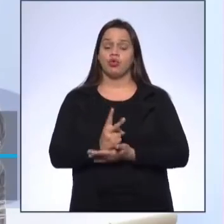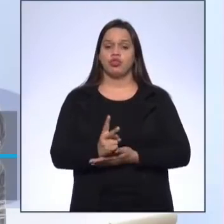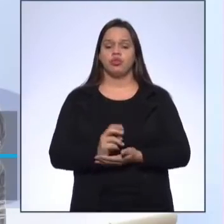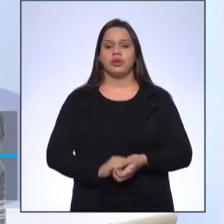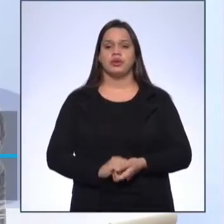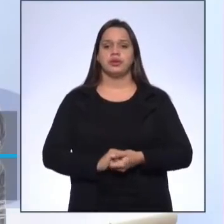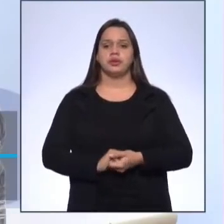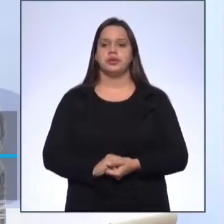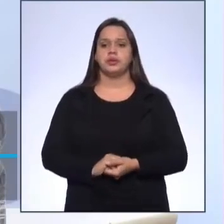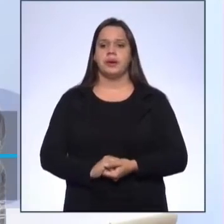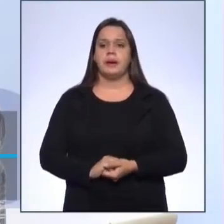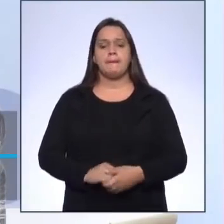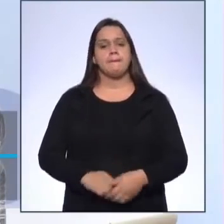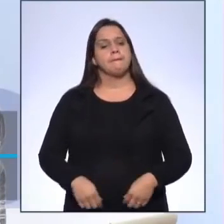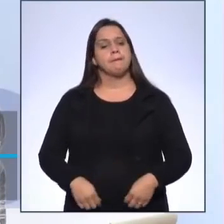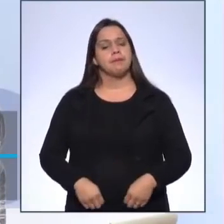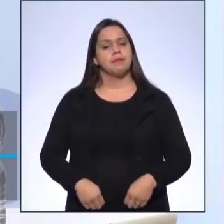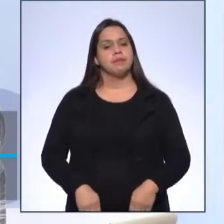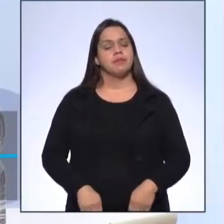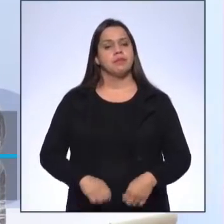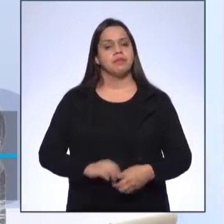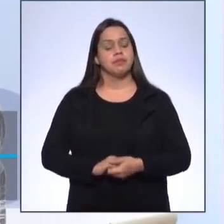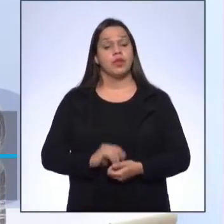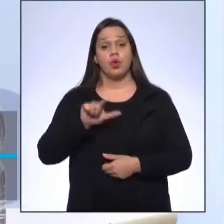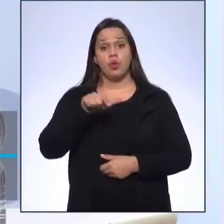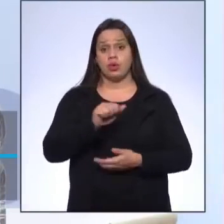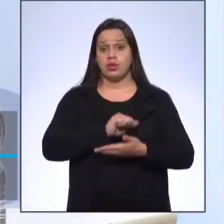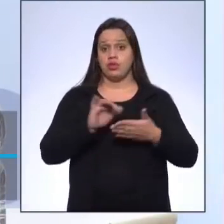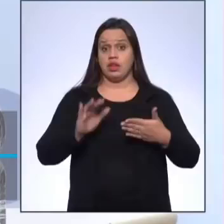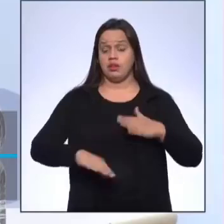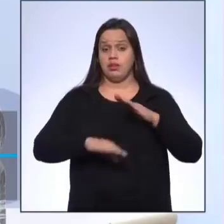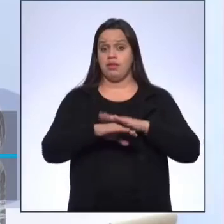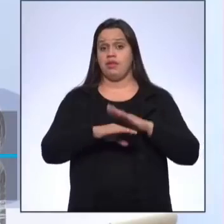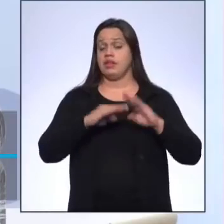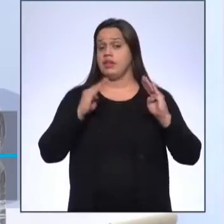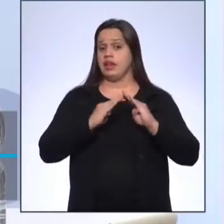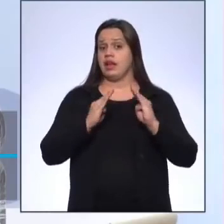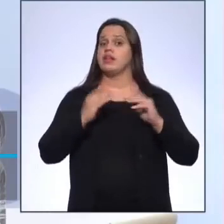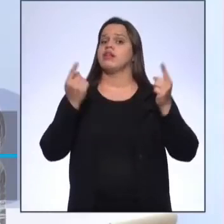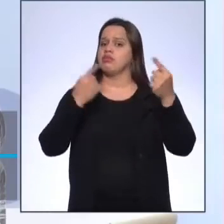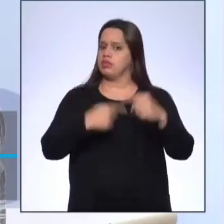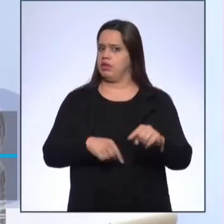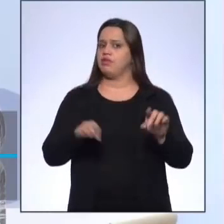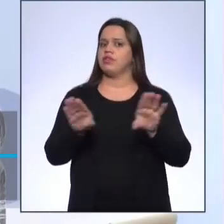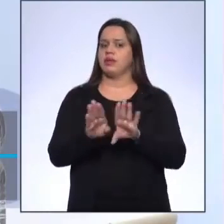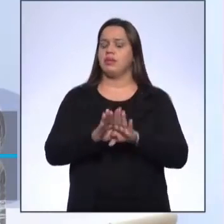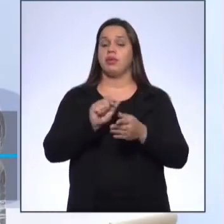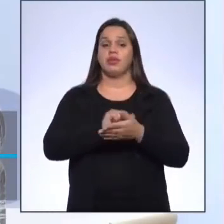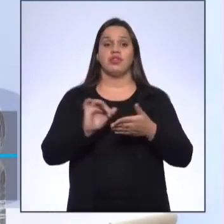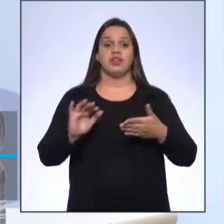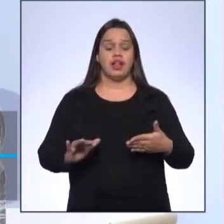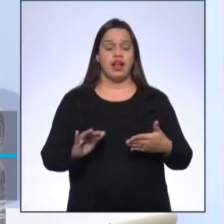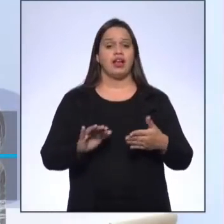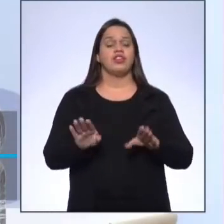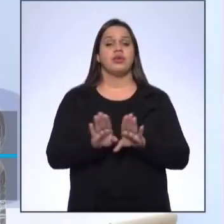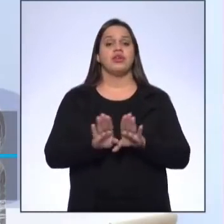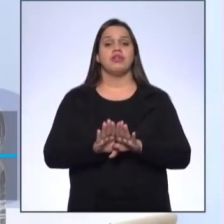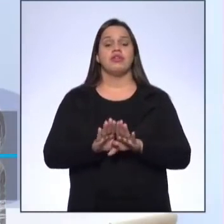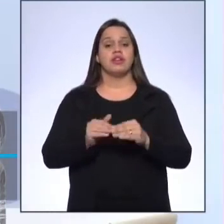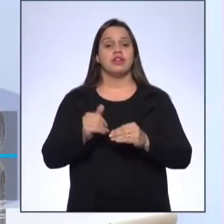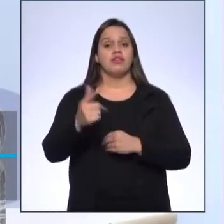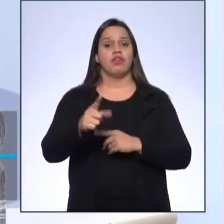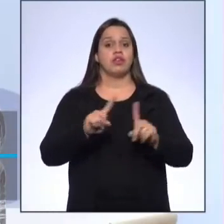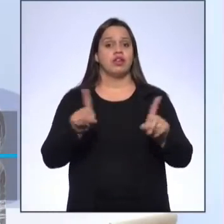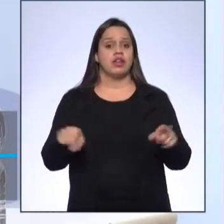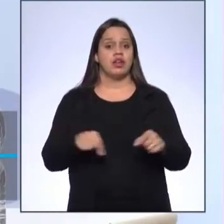pessoal. Outra atividade para fazer em casa, é um desafio também, uma atividade extra-sala, para a gente continuar a